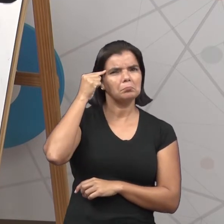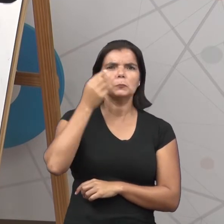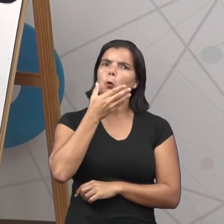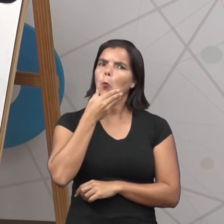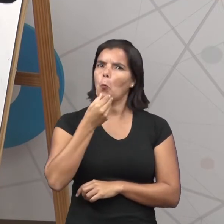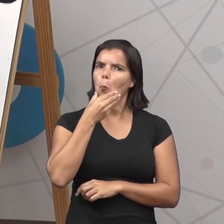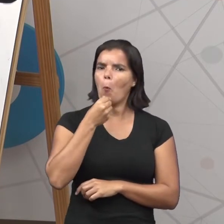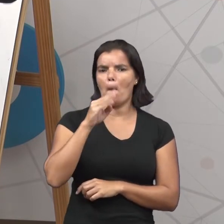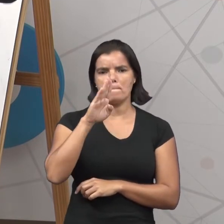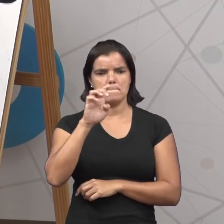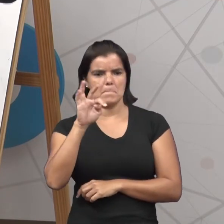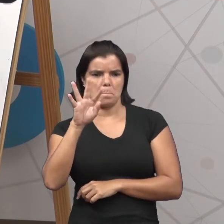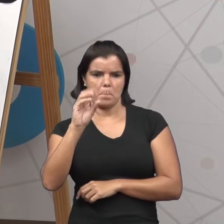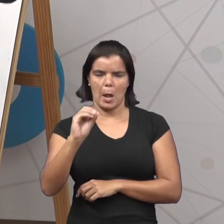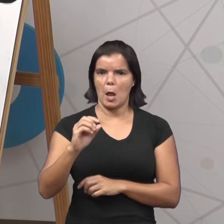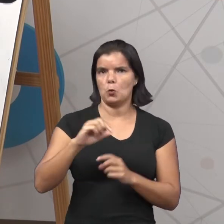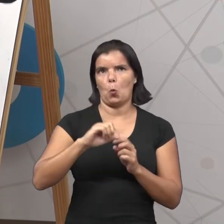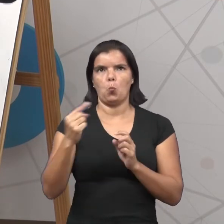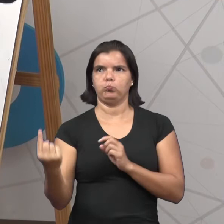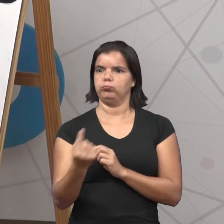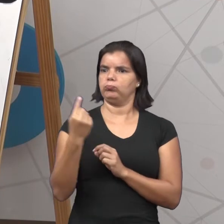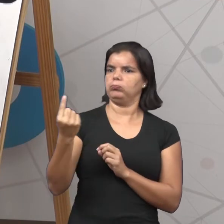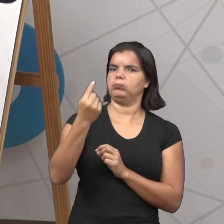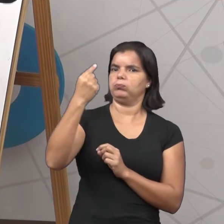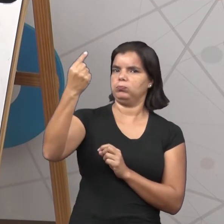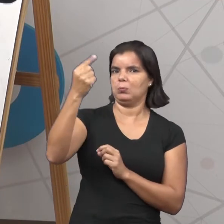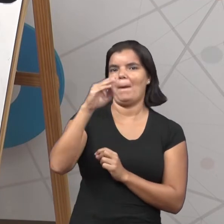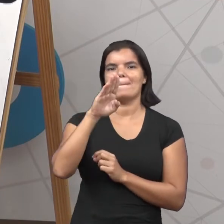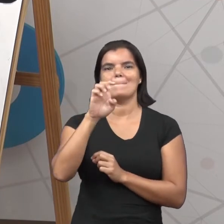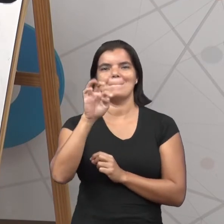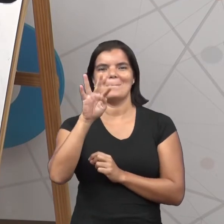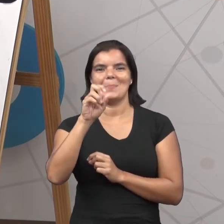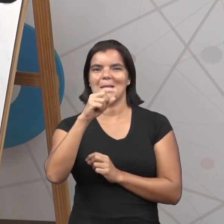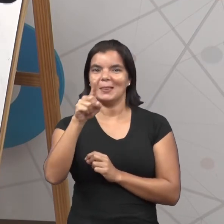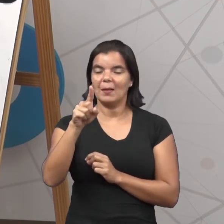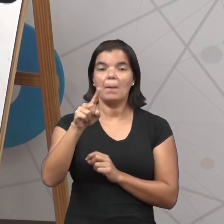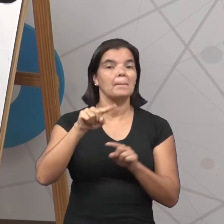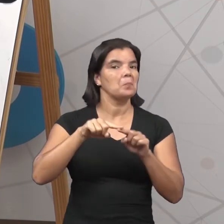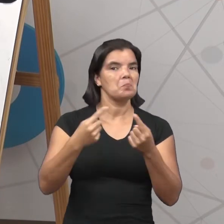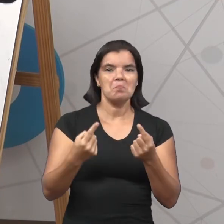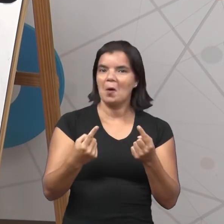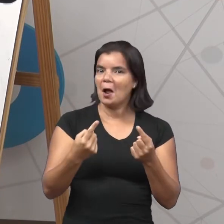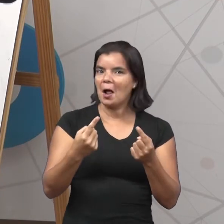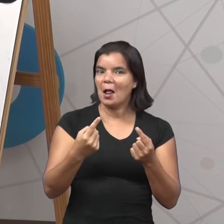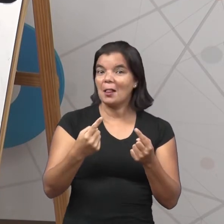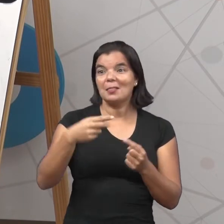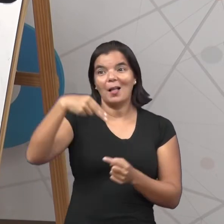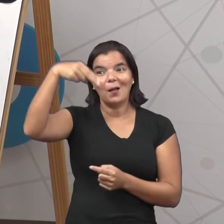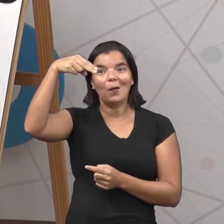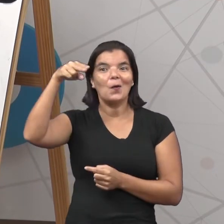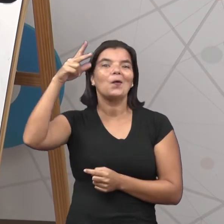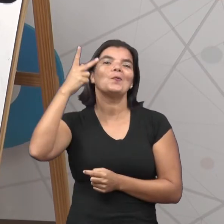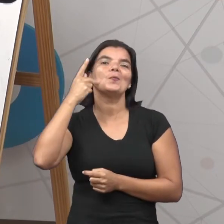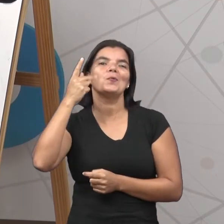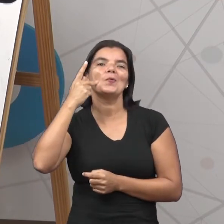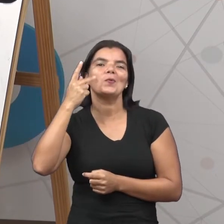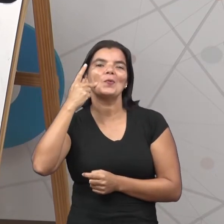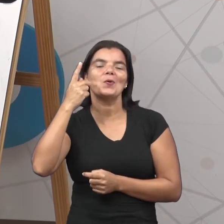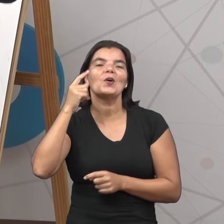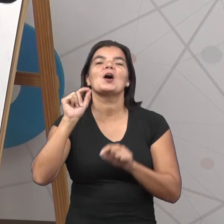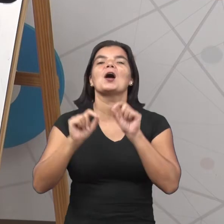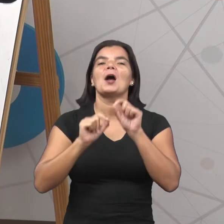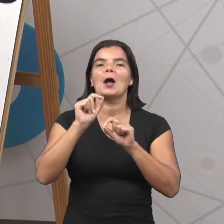chamado Beto. Talvez ele seja enorme, bem alto, e eu chamo ele de Betão, né? Mas Betão lá no Nordeste é cimento,